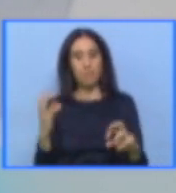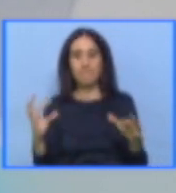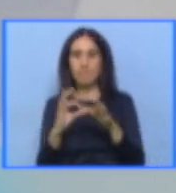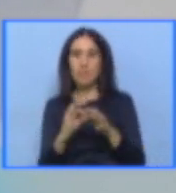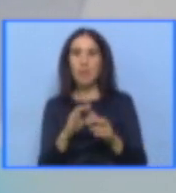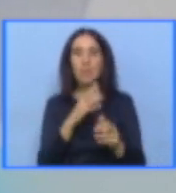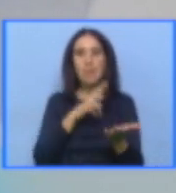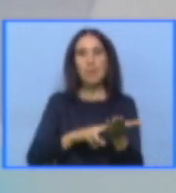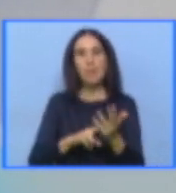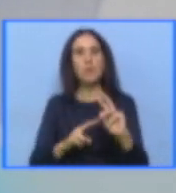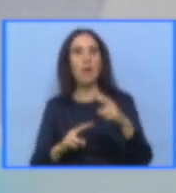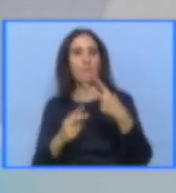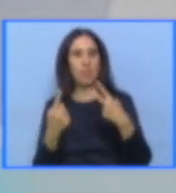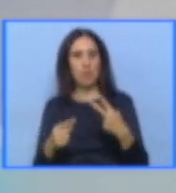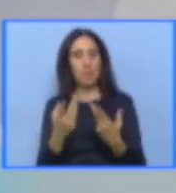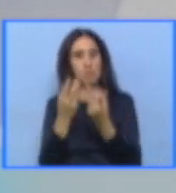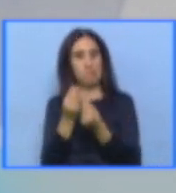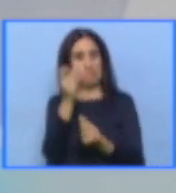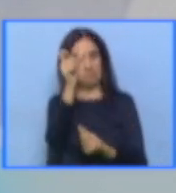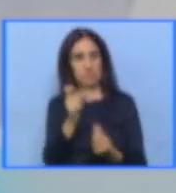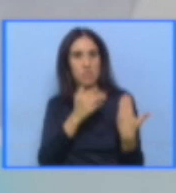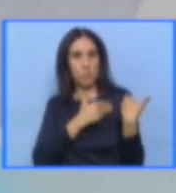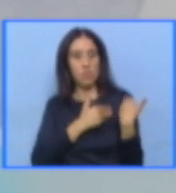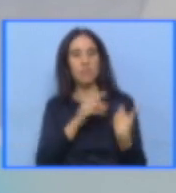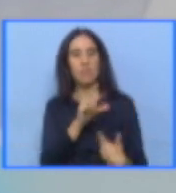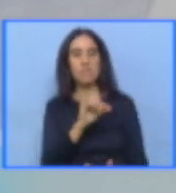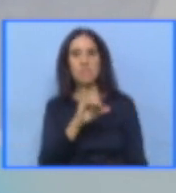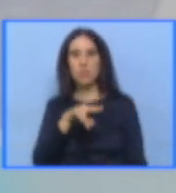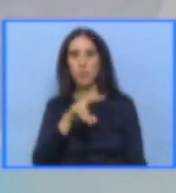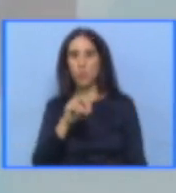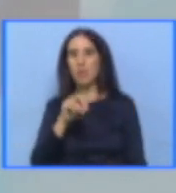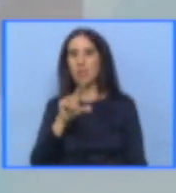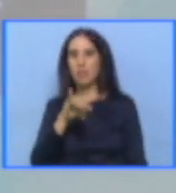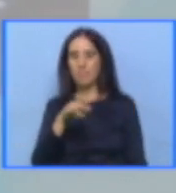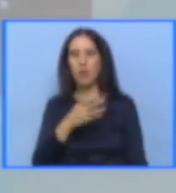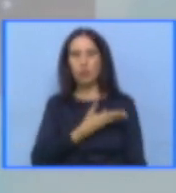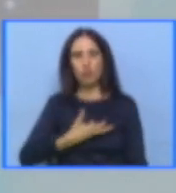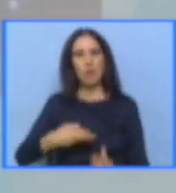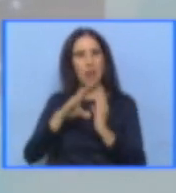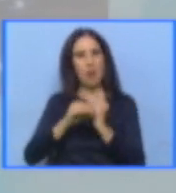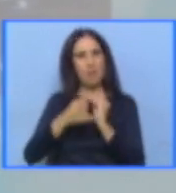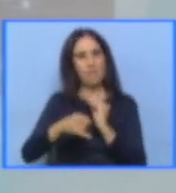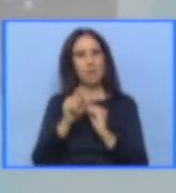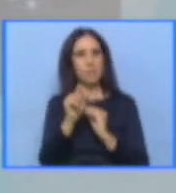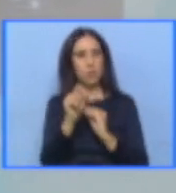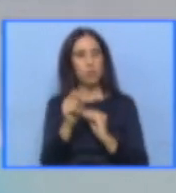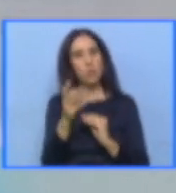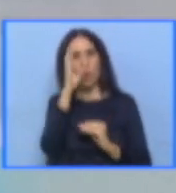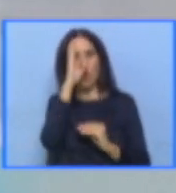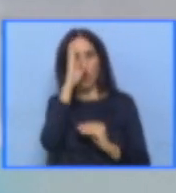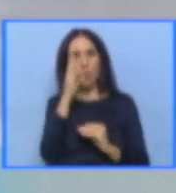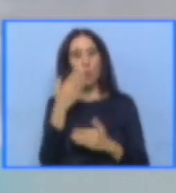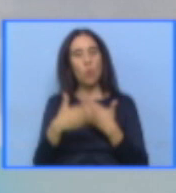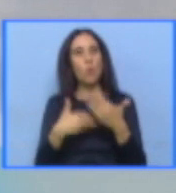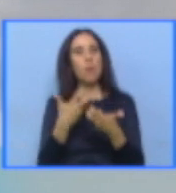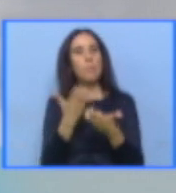estas duas realidades. Temos entre nós o seu responsável, Licínio Lima, com quem iremos conversar dentro de minutos. Para já avançamos com